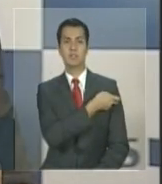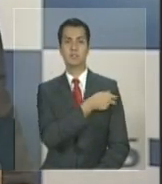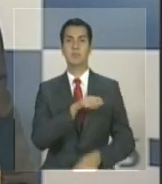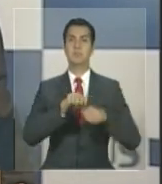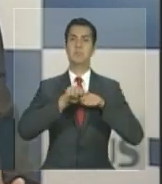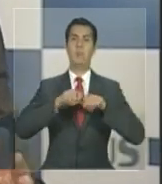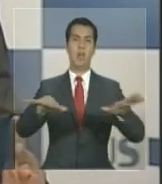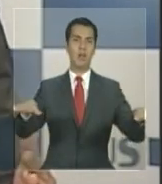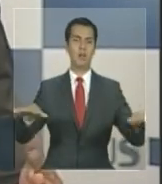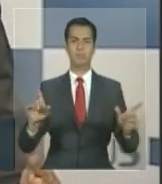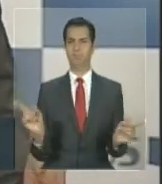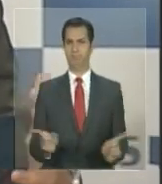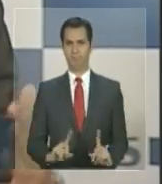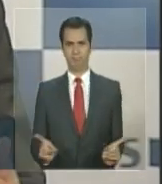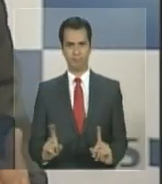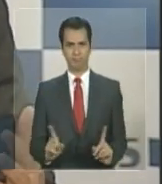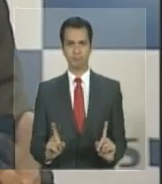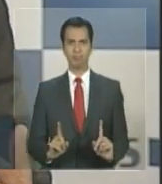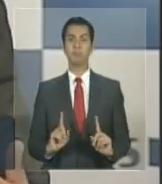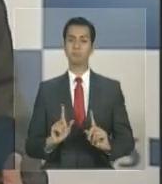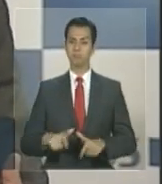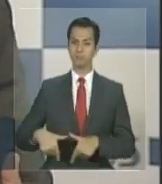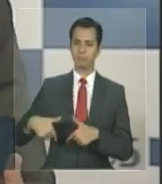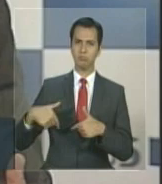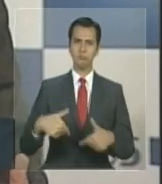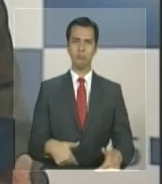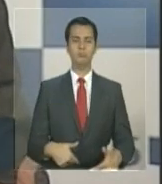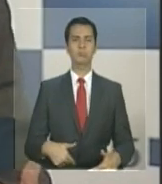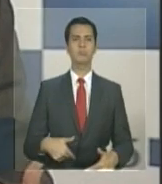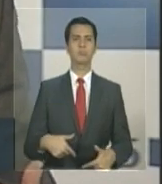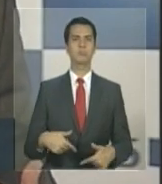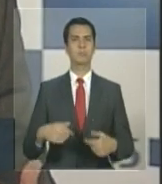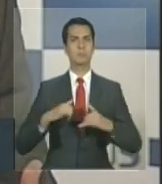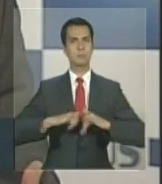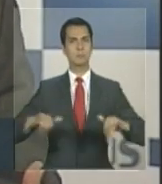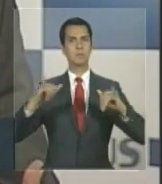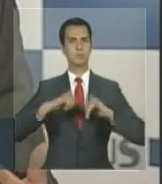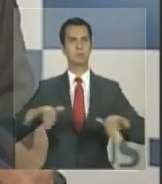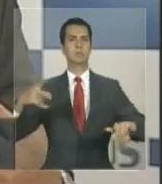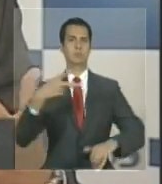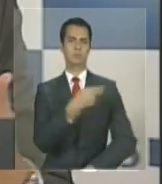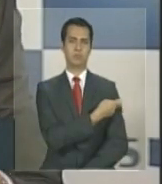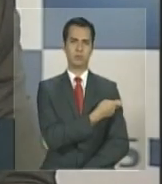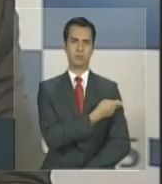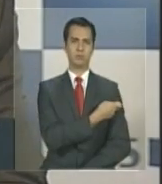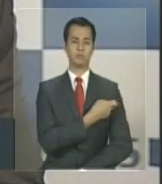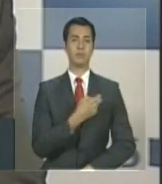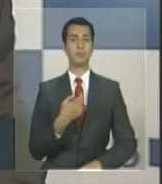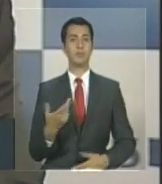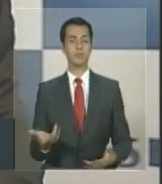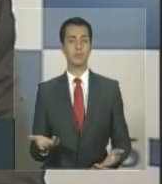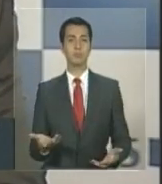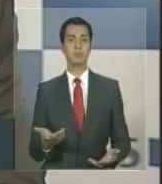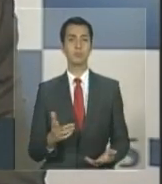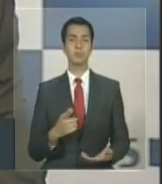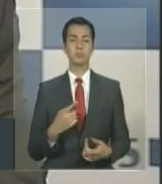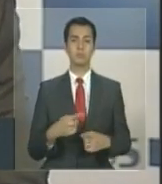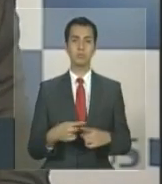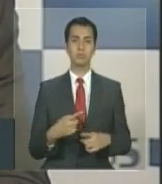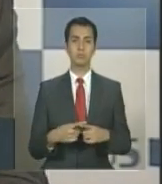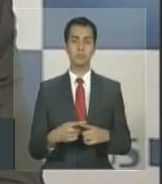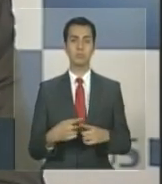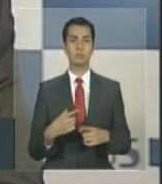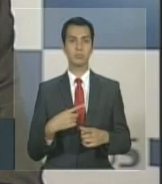por aí, né? Que o esforço das campanhas de vacinação, ou elas estão cada vez mais combinadas